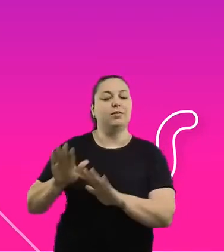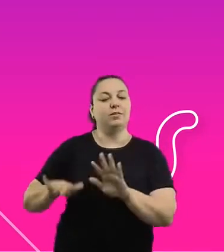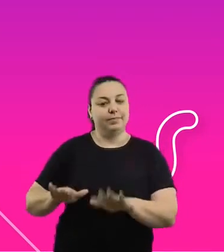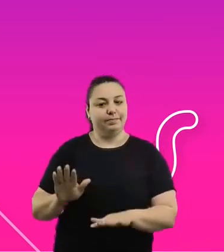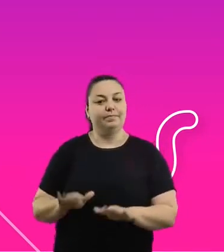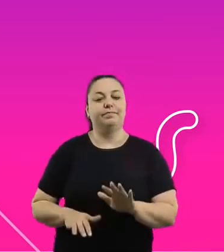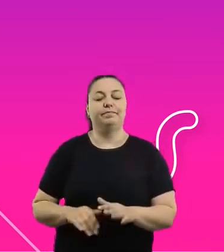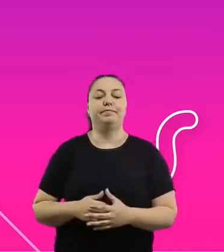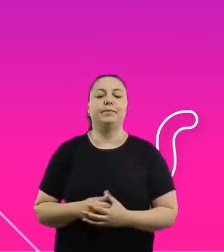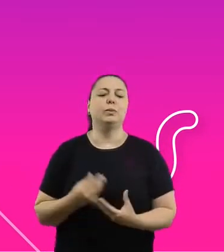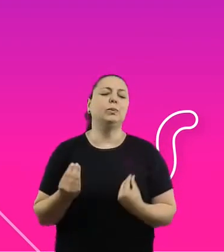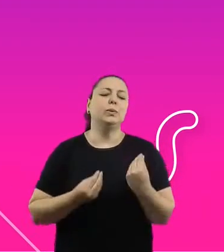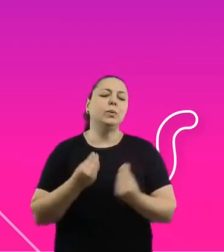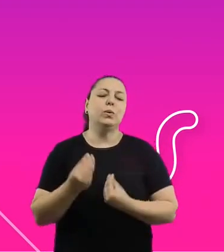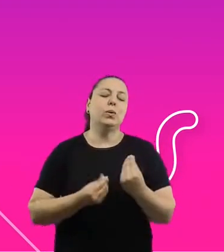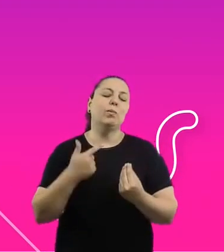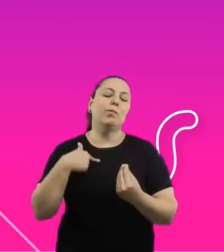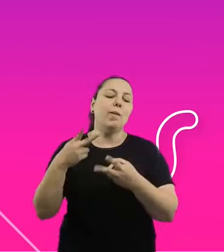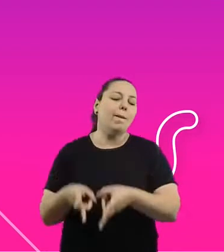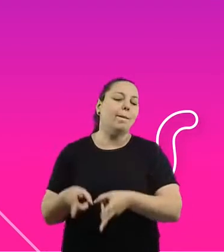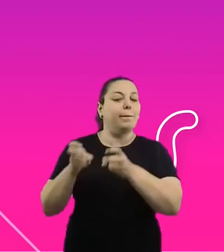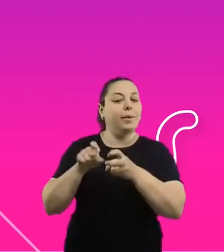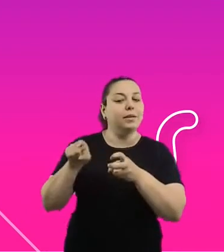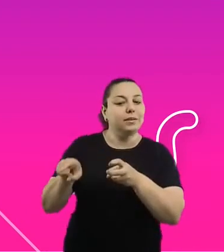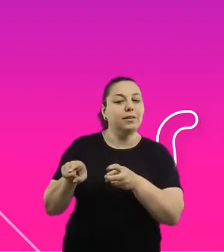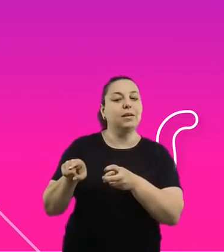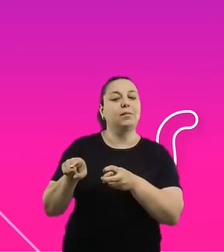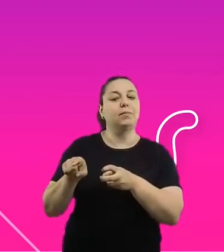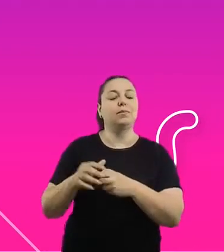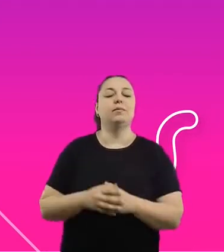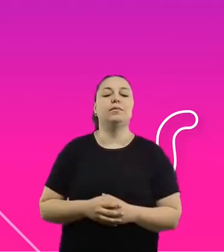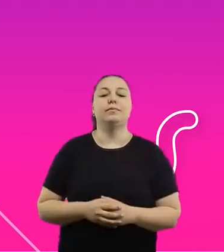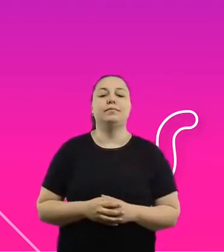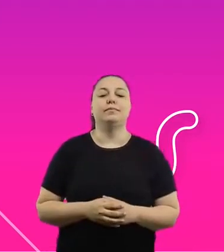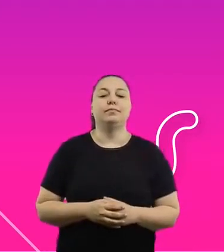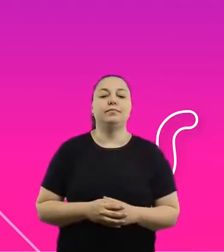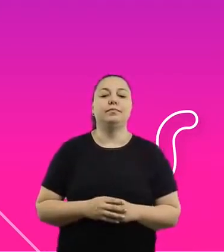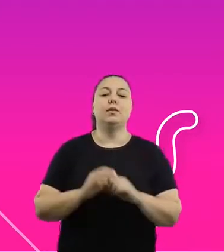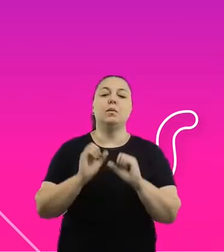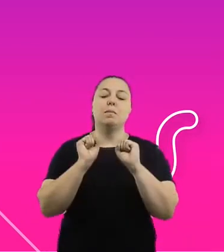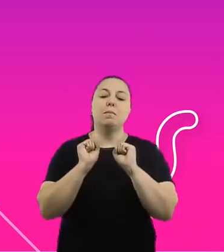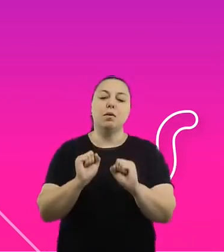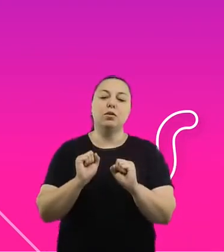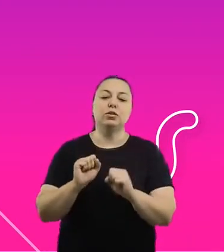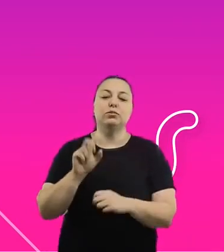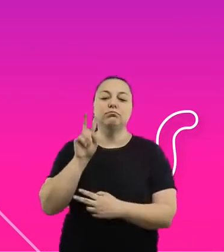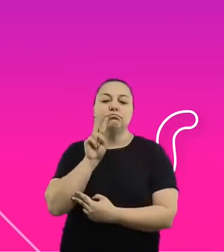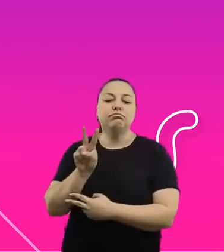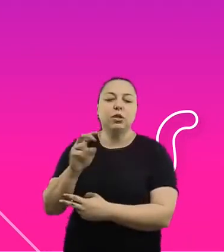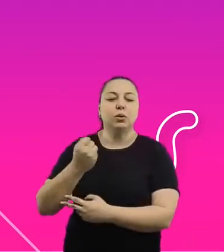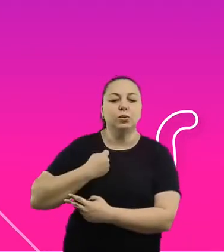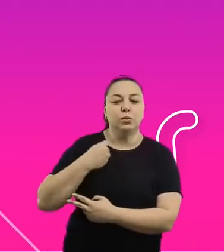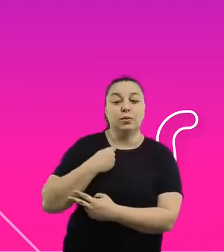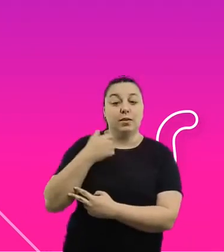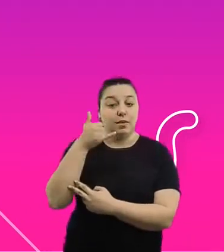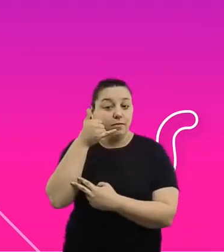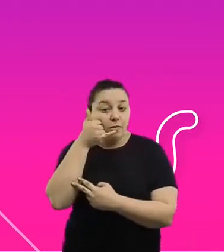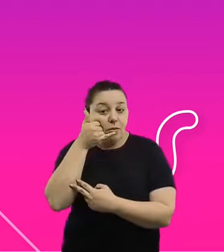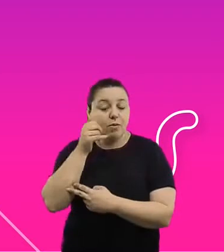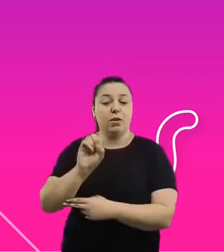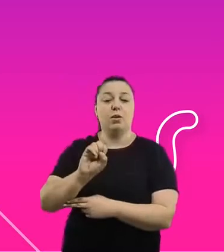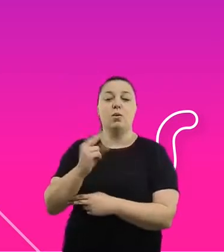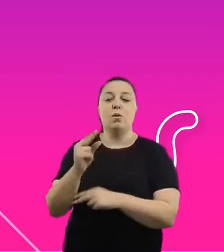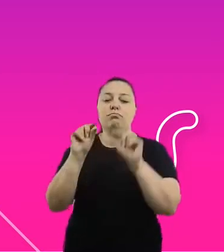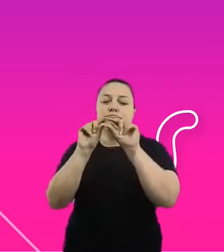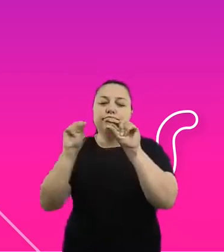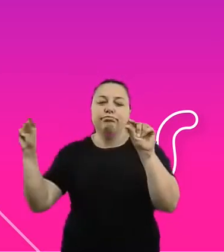você consegue detectar isso? Você pode dar uma olhada, por exemplo, naquele número de telefone ou naquele endereço de e-mail, certo?